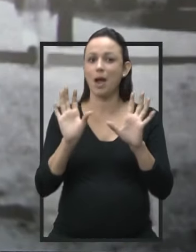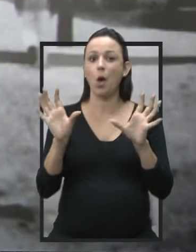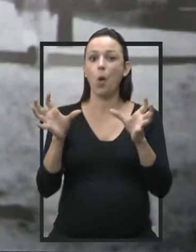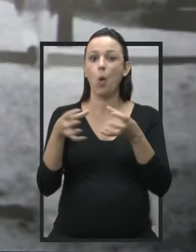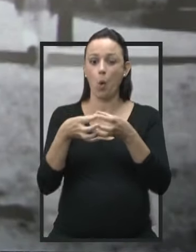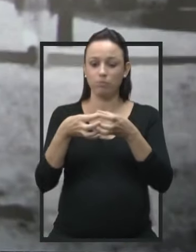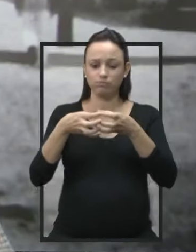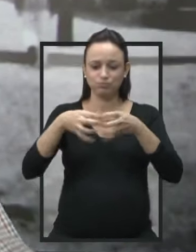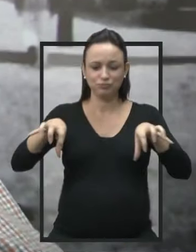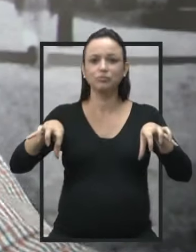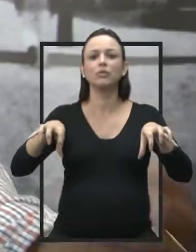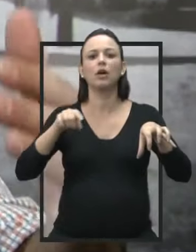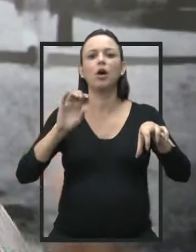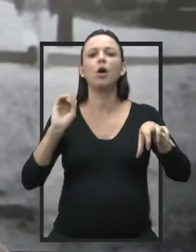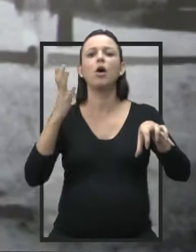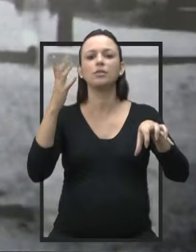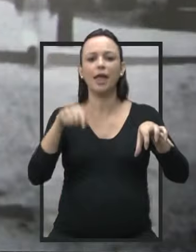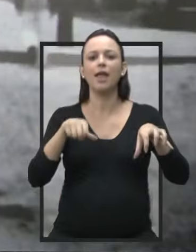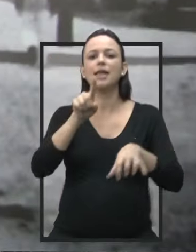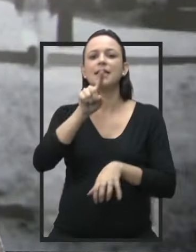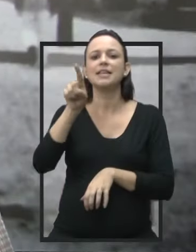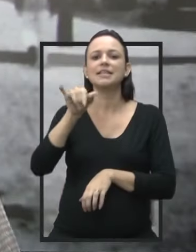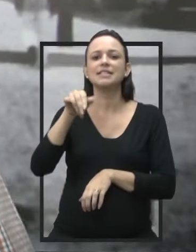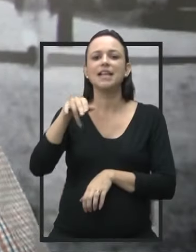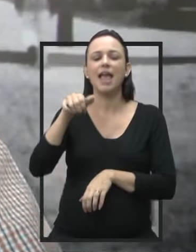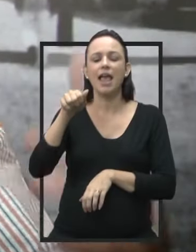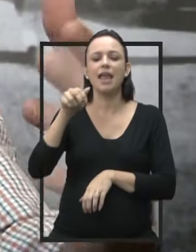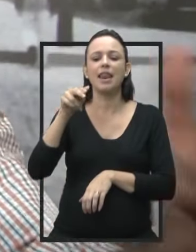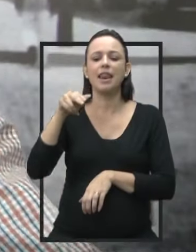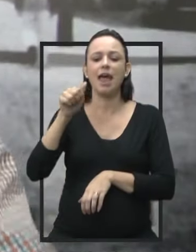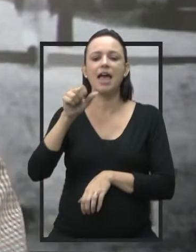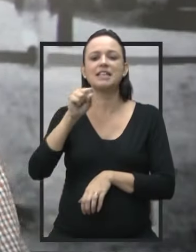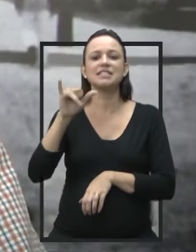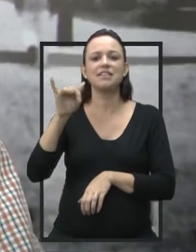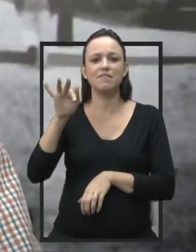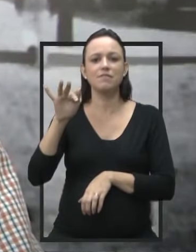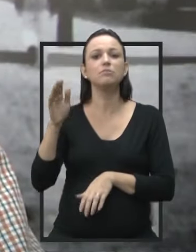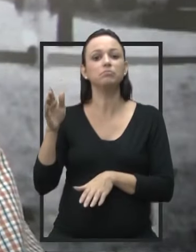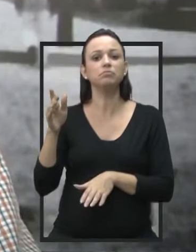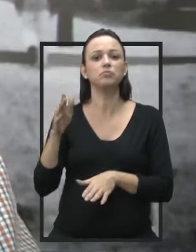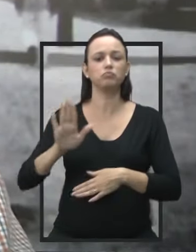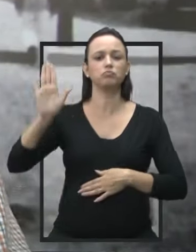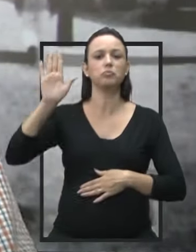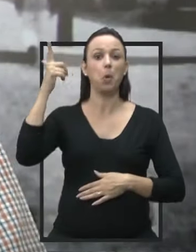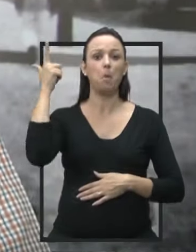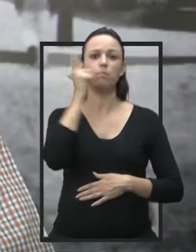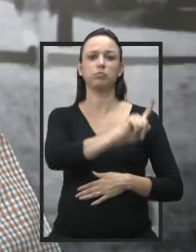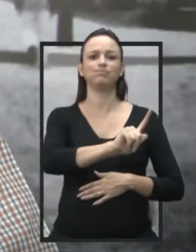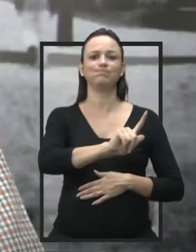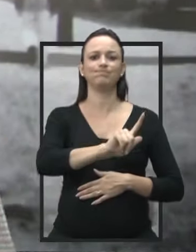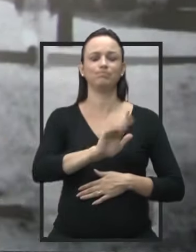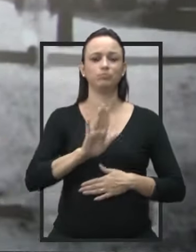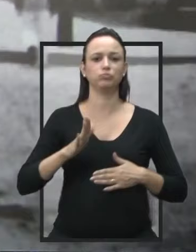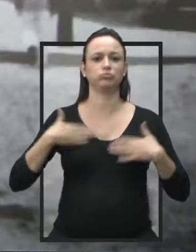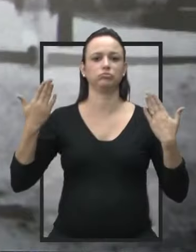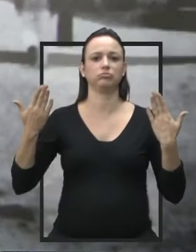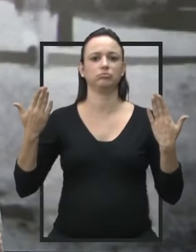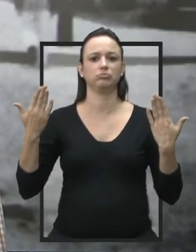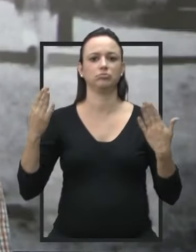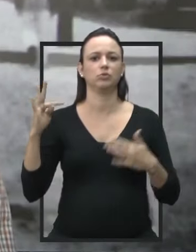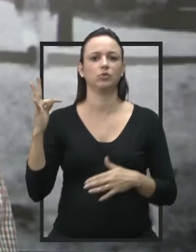grupo se racha, abre o vácuo para o Ziem Nassif entrar e acabar ganhando de forma surpreendente, segundo